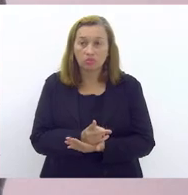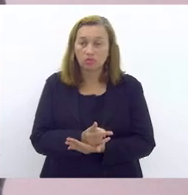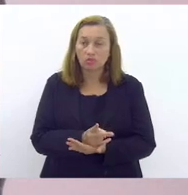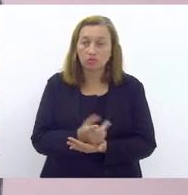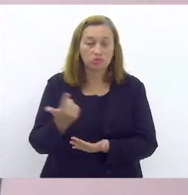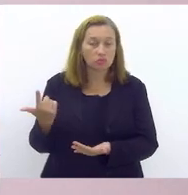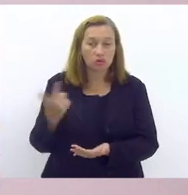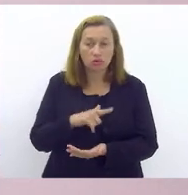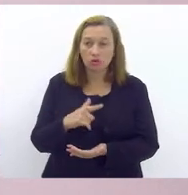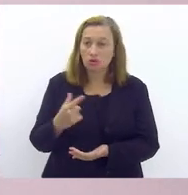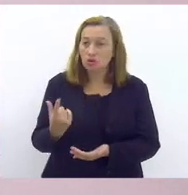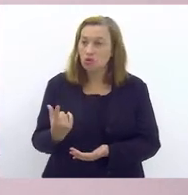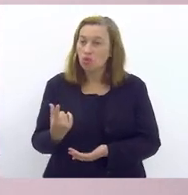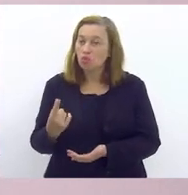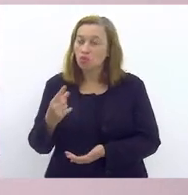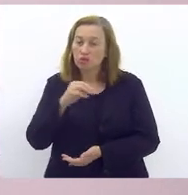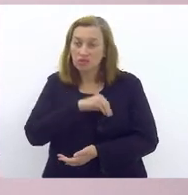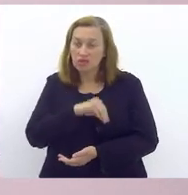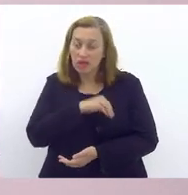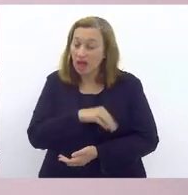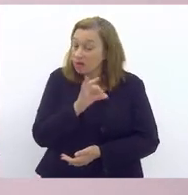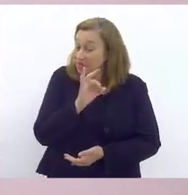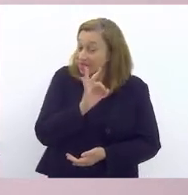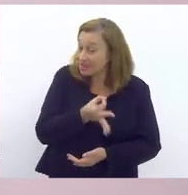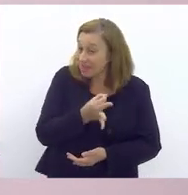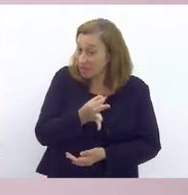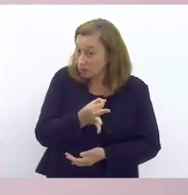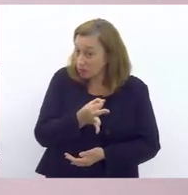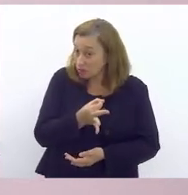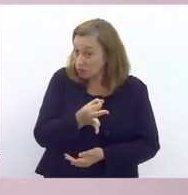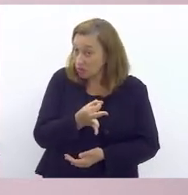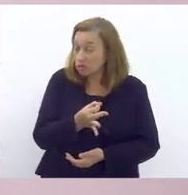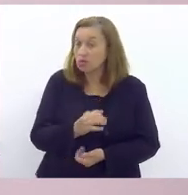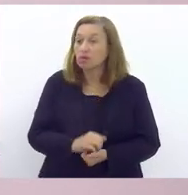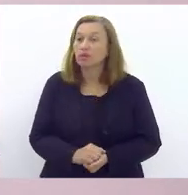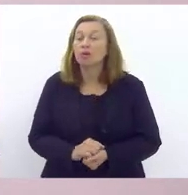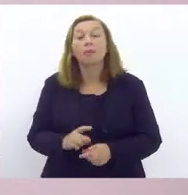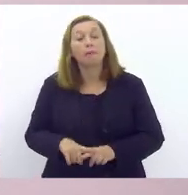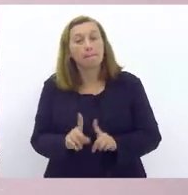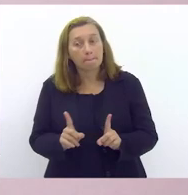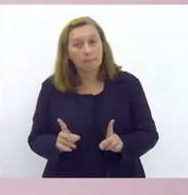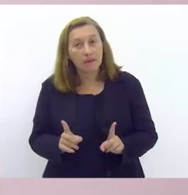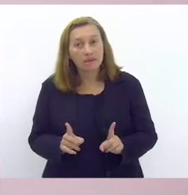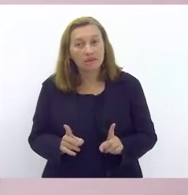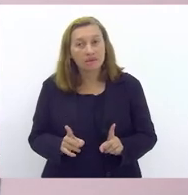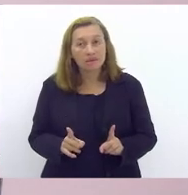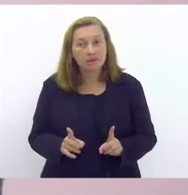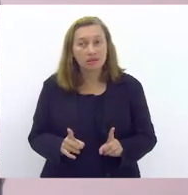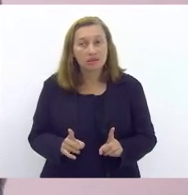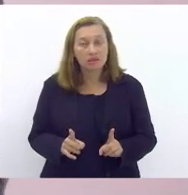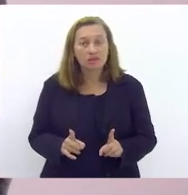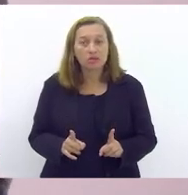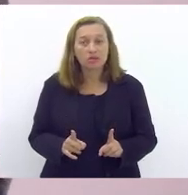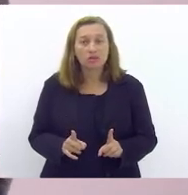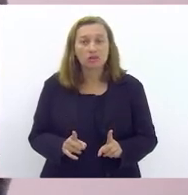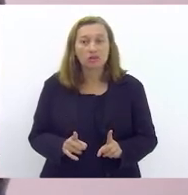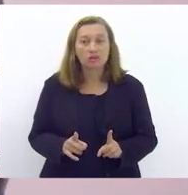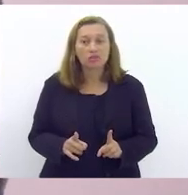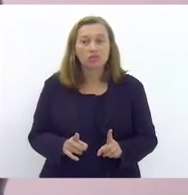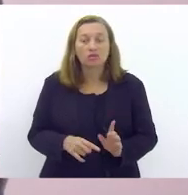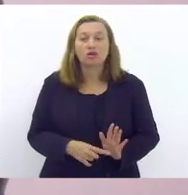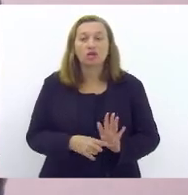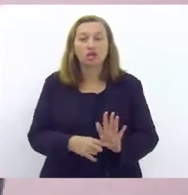alcançando um valor condizente ao que deve ser o necessário, mas ainda é o que salvaguarda